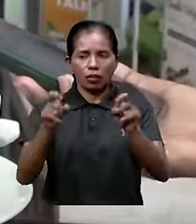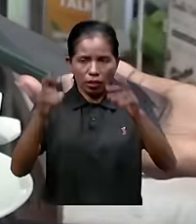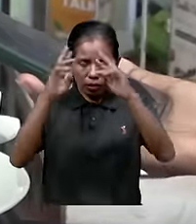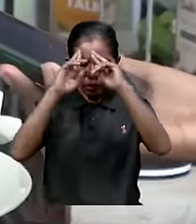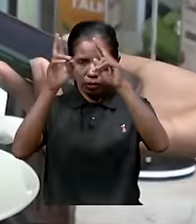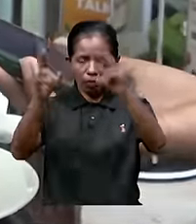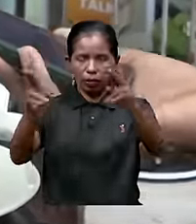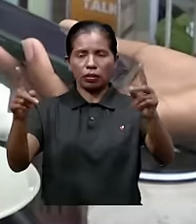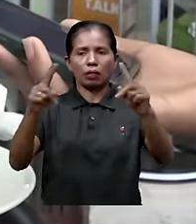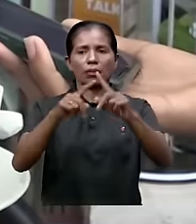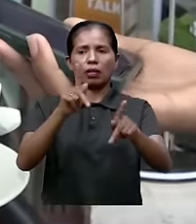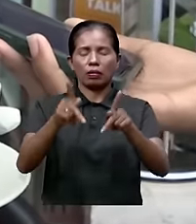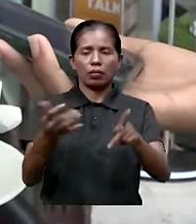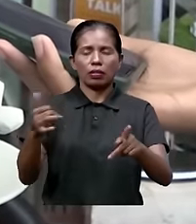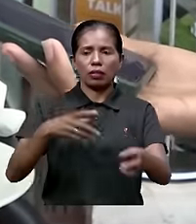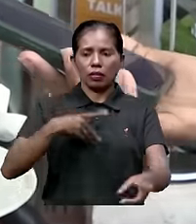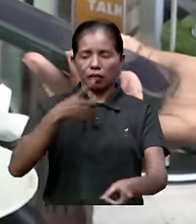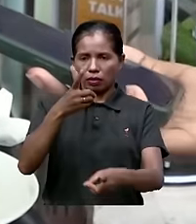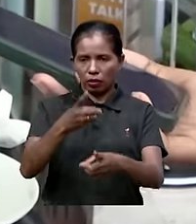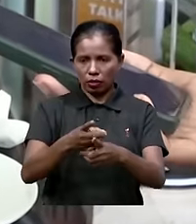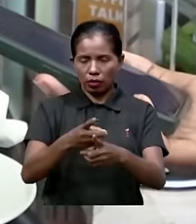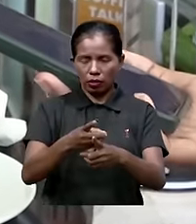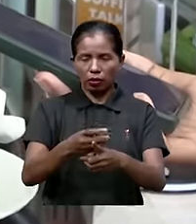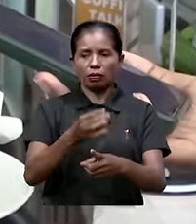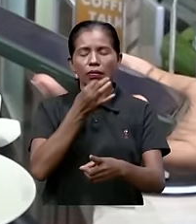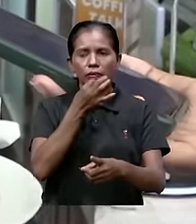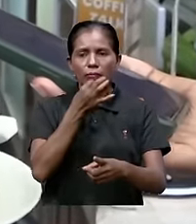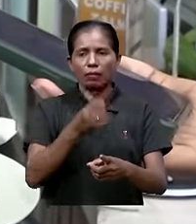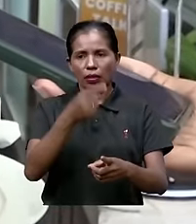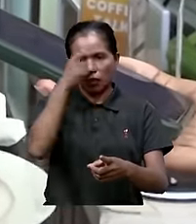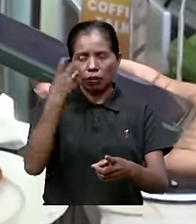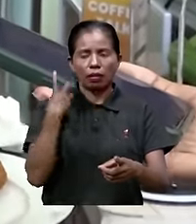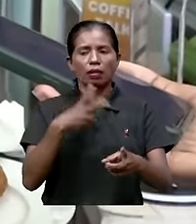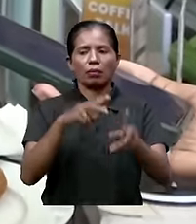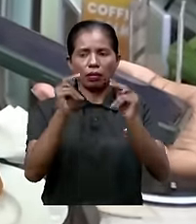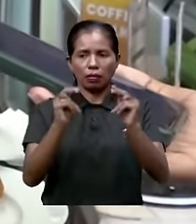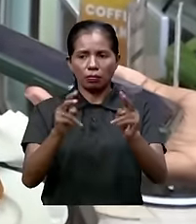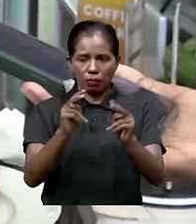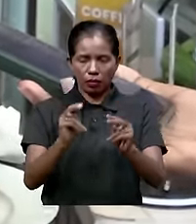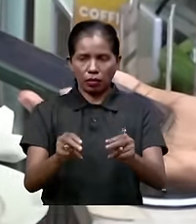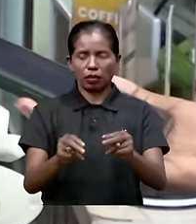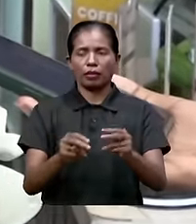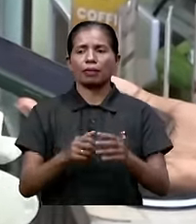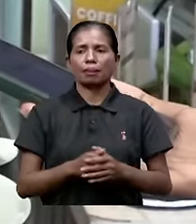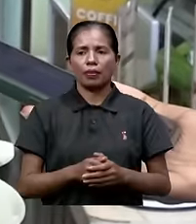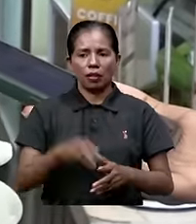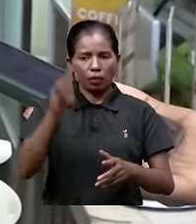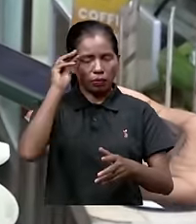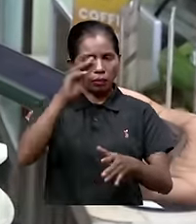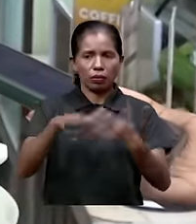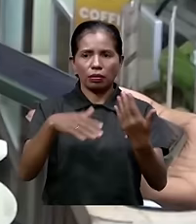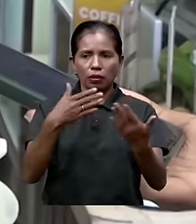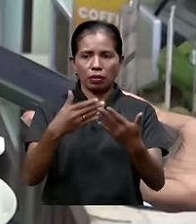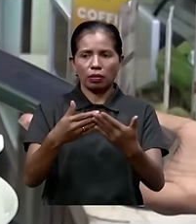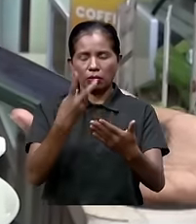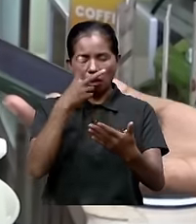ba consumidor sernia direito. Ne be maka to consumo. Tamba ida ne ma mi tem que precisa contacto o ministério relevante sira para